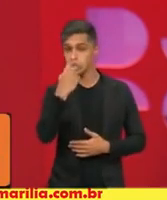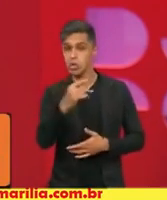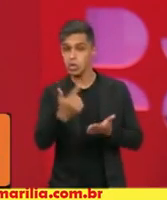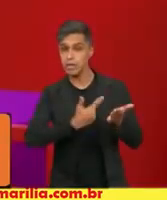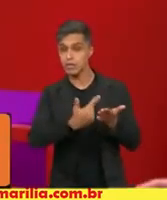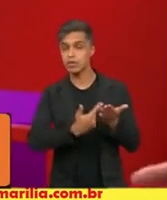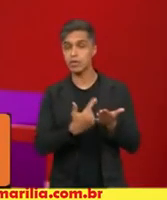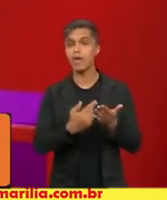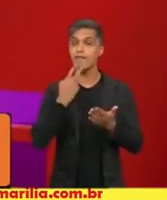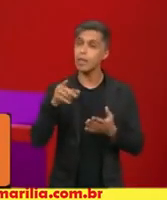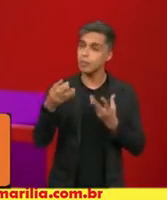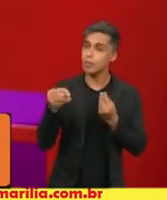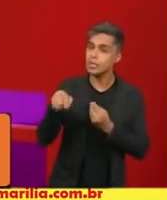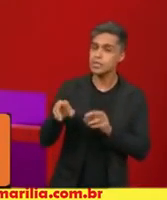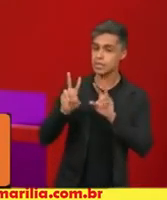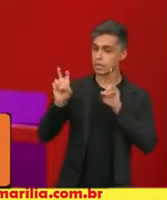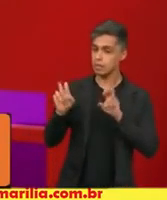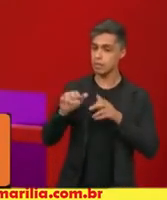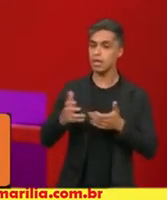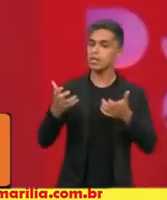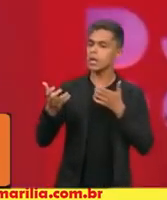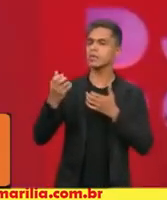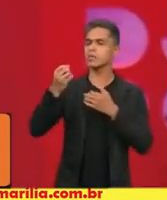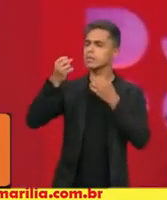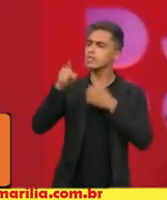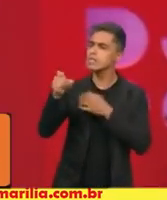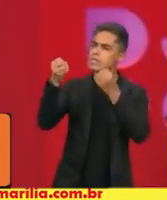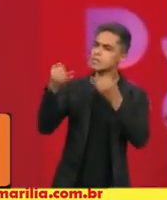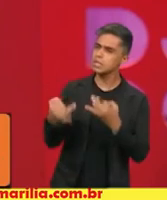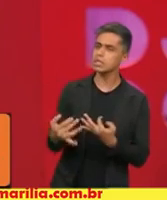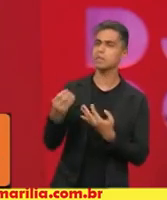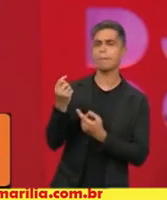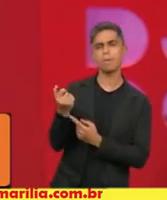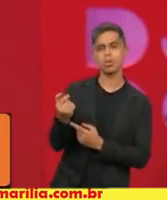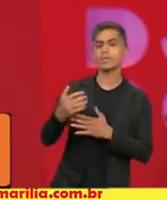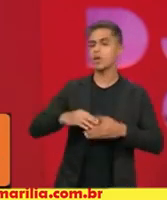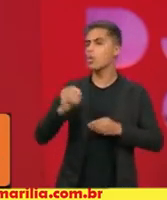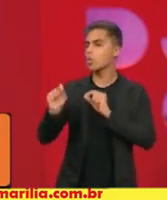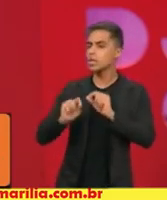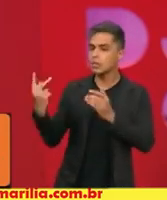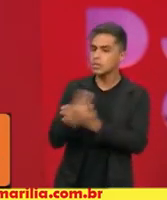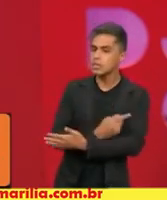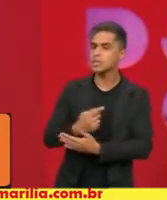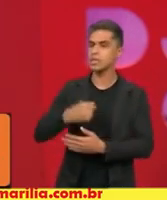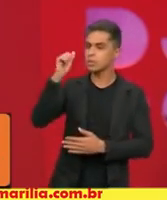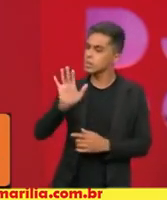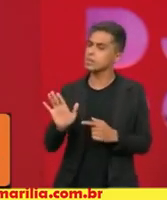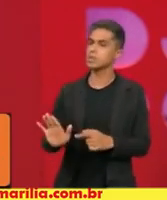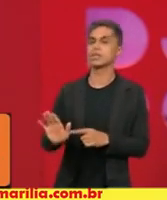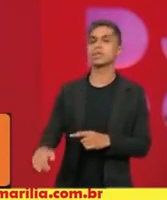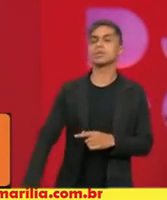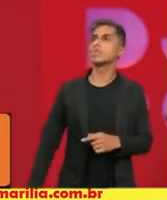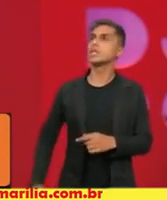momento, desse aspecto histórico também. Eu queria voltar um pouco no tempo, eu queria que você explicasse o que é que acontecia, que Brasil a gente tinha naqueles